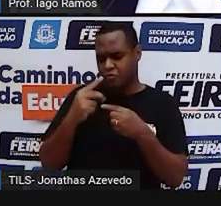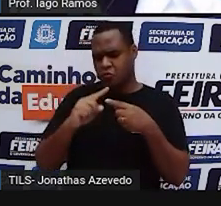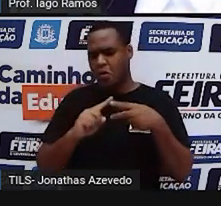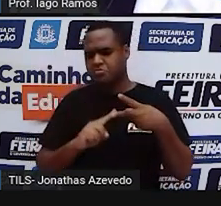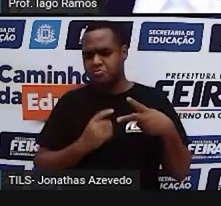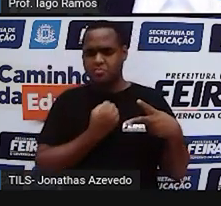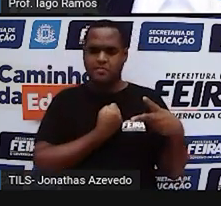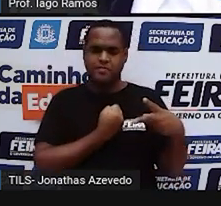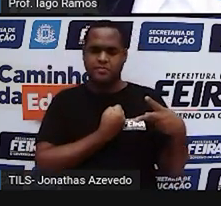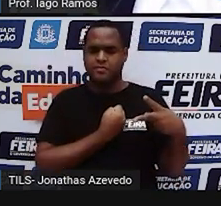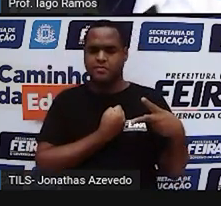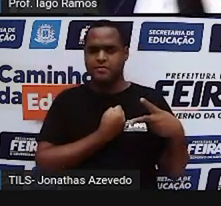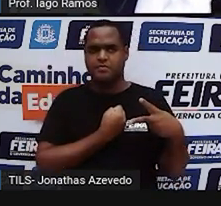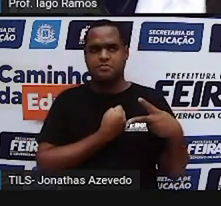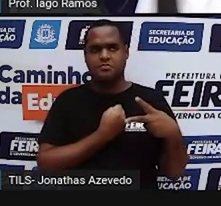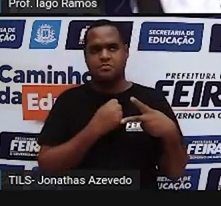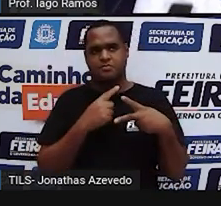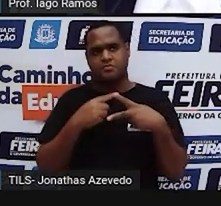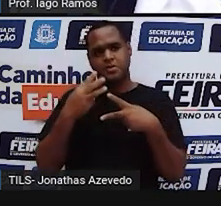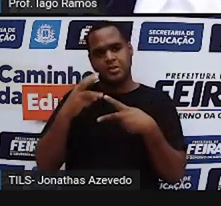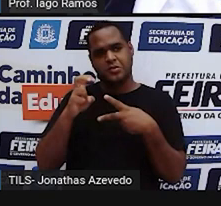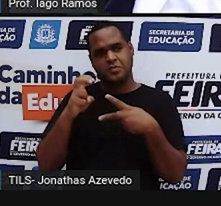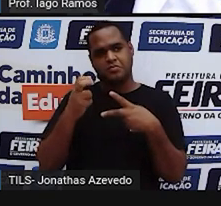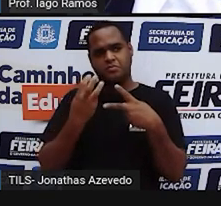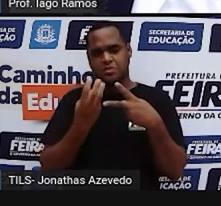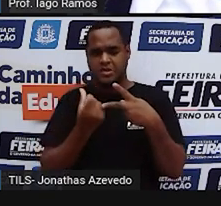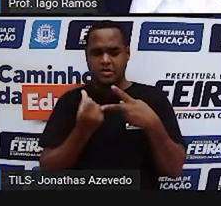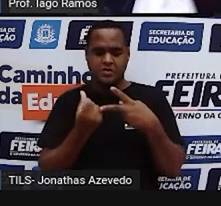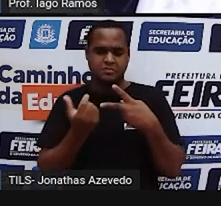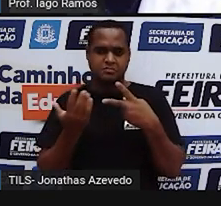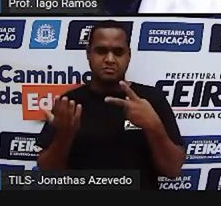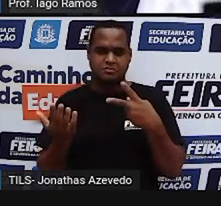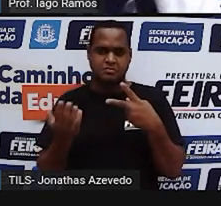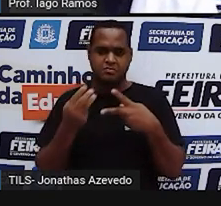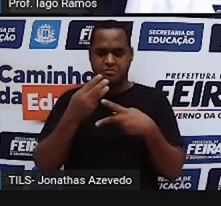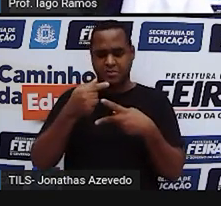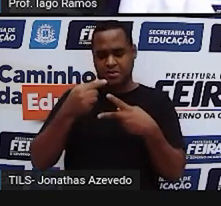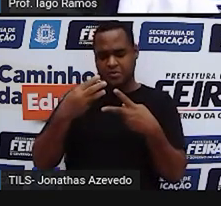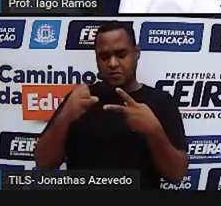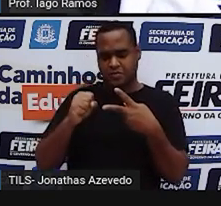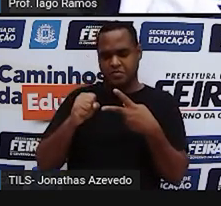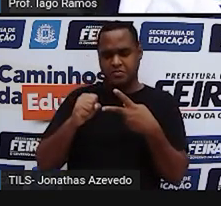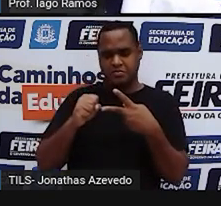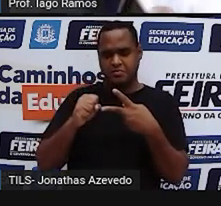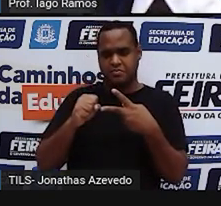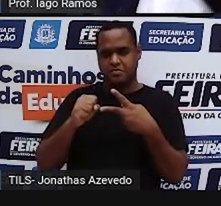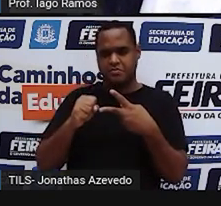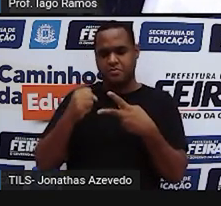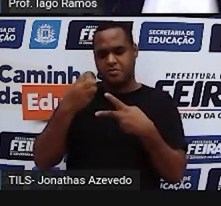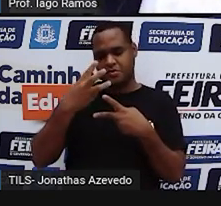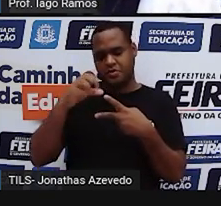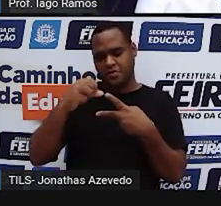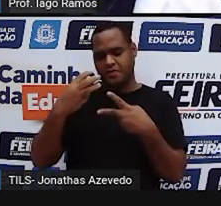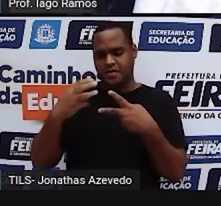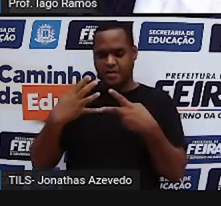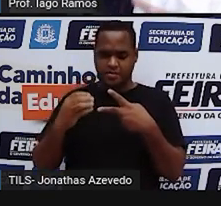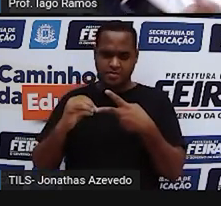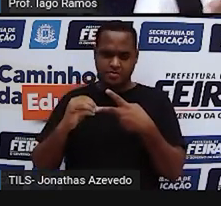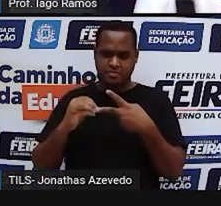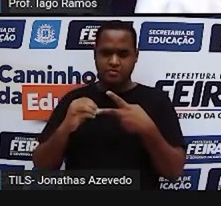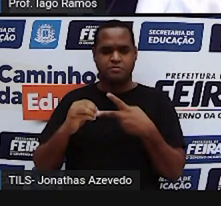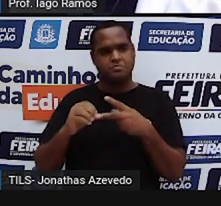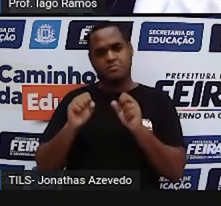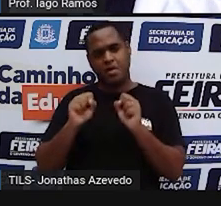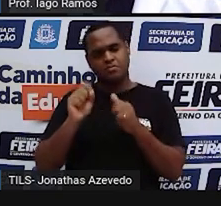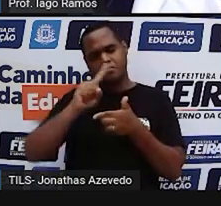números eu sei lá 35 36 37 38 39 40